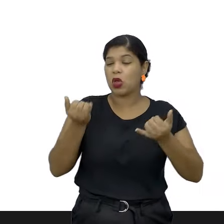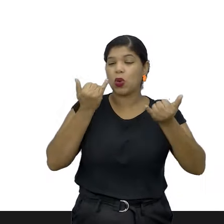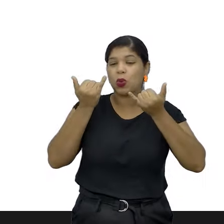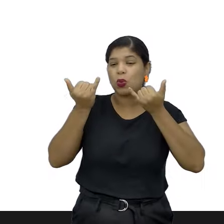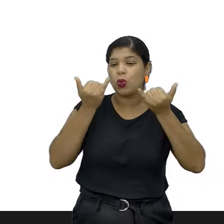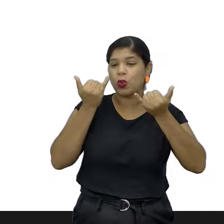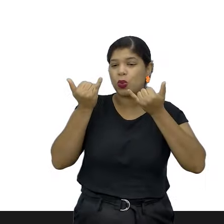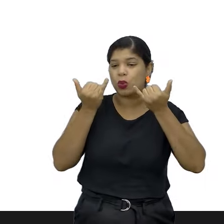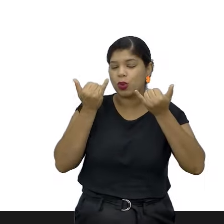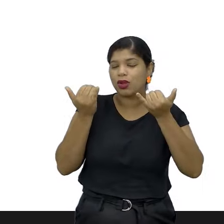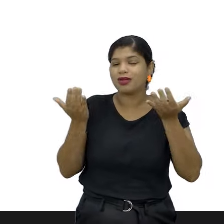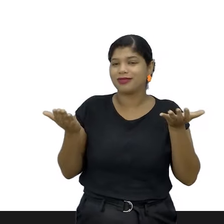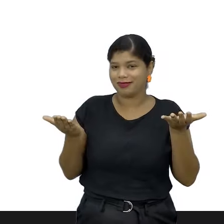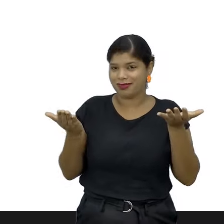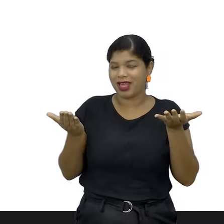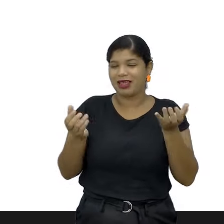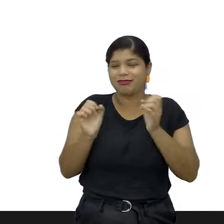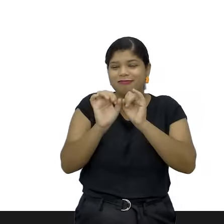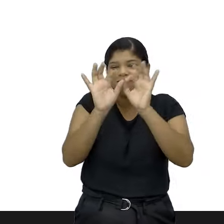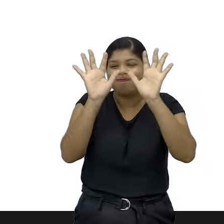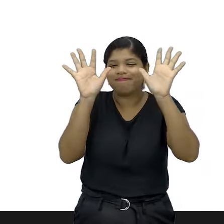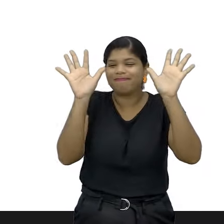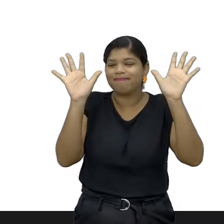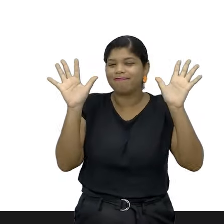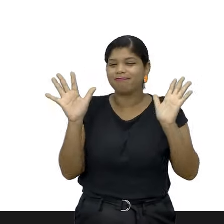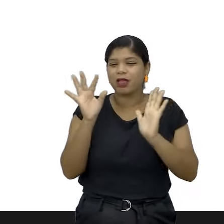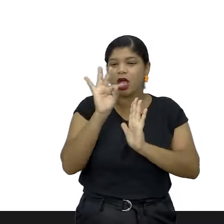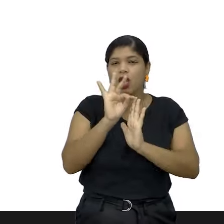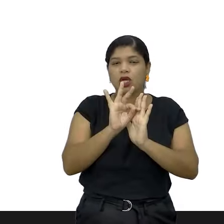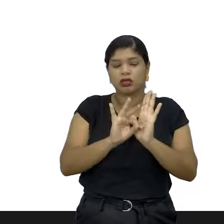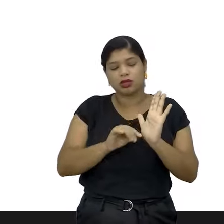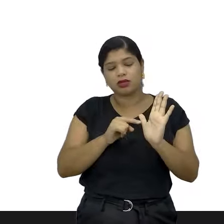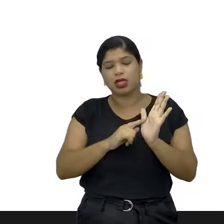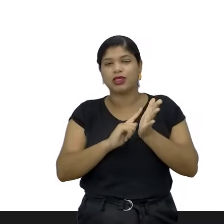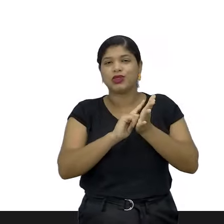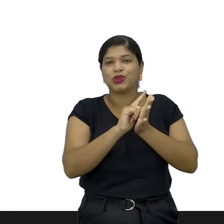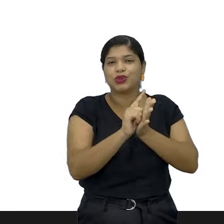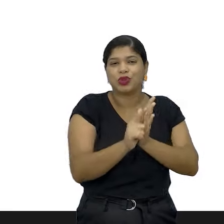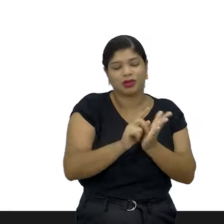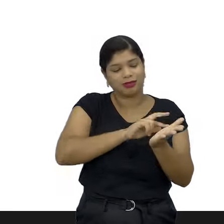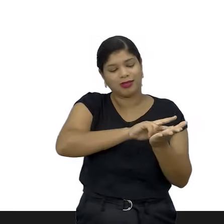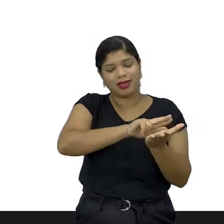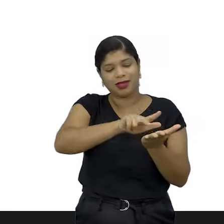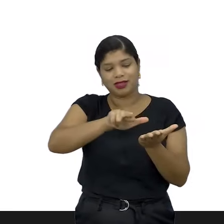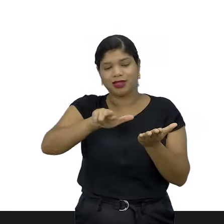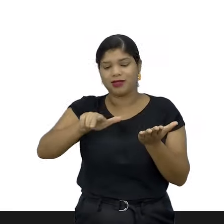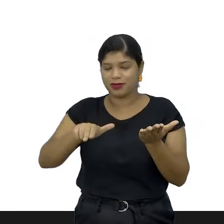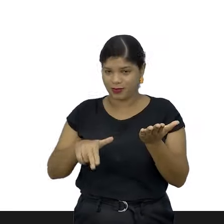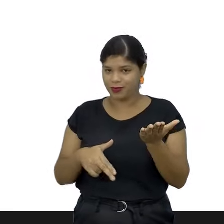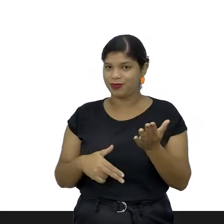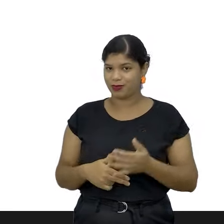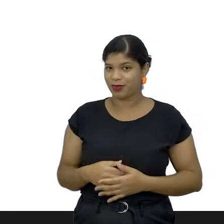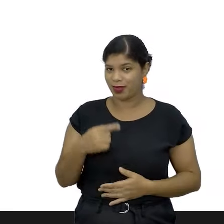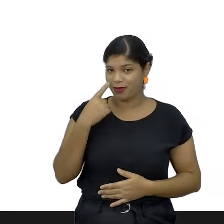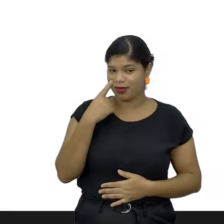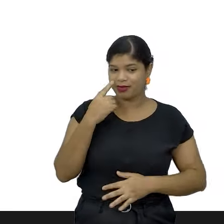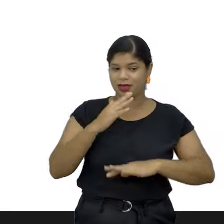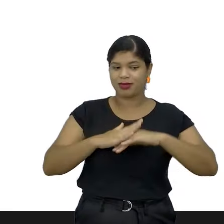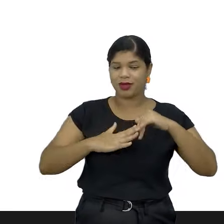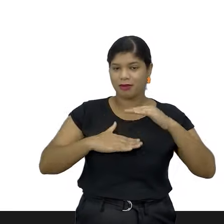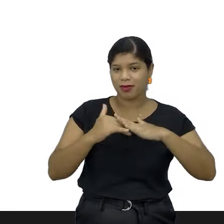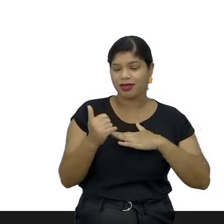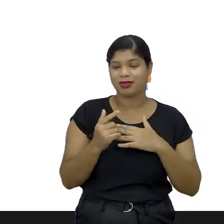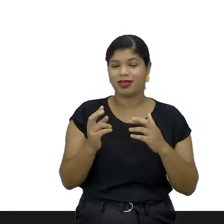informações explícitas em textos de diferentes gêneros. Então, essa habilidade, ela